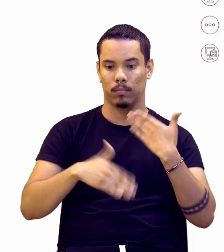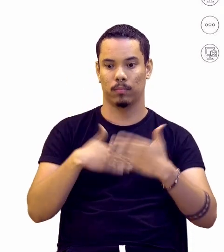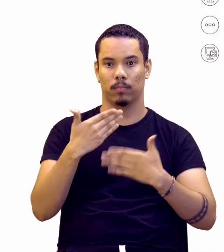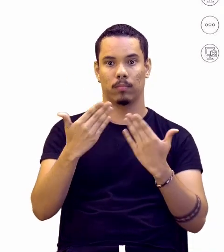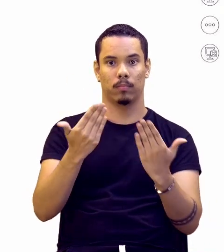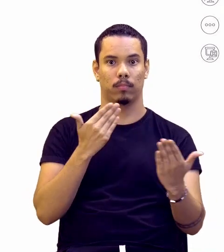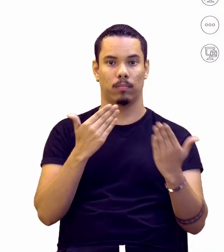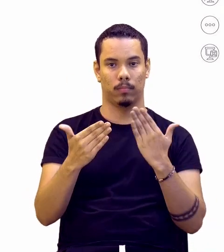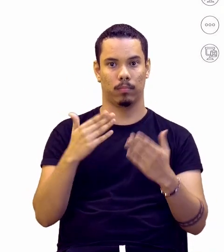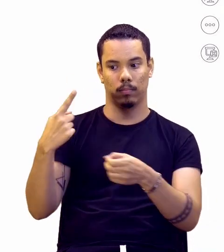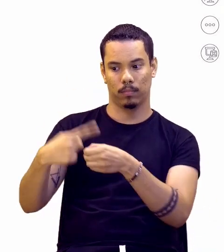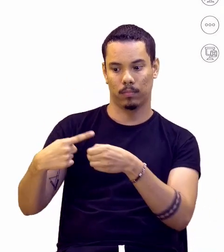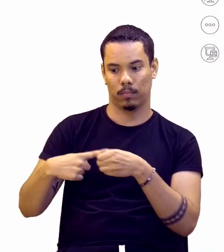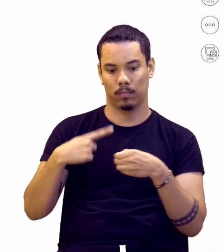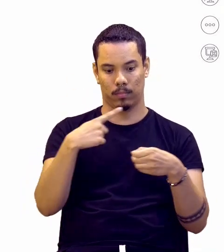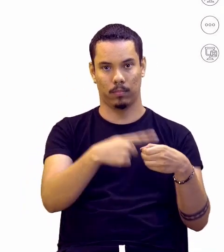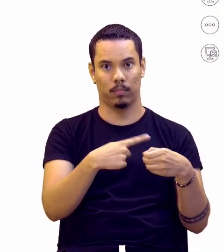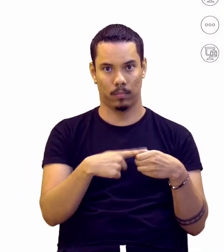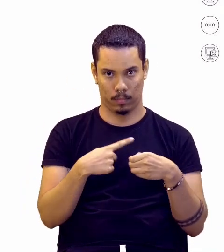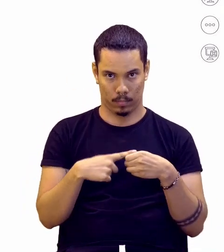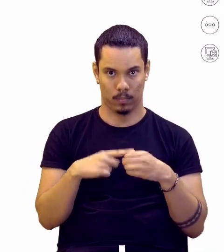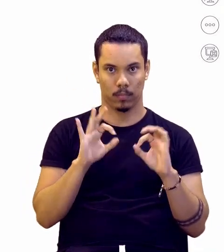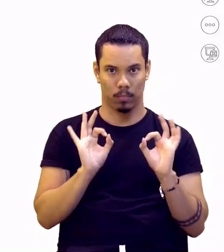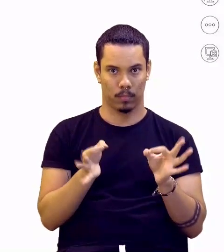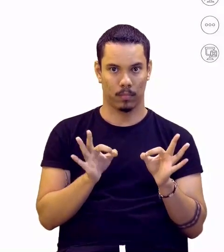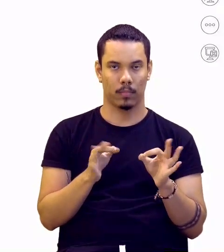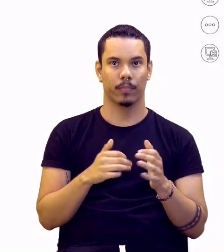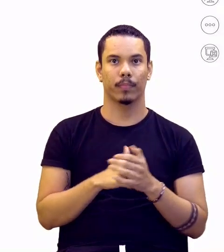esses municípios atuais e Lábrea, né, professor Jorge? Exatamente.